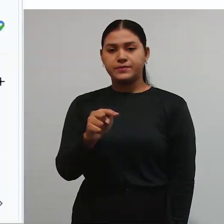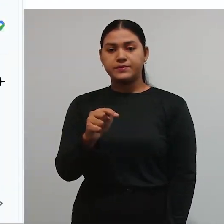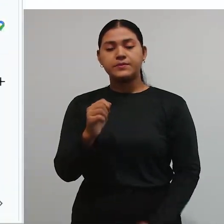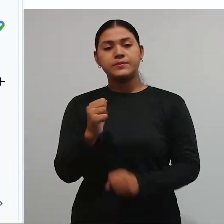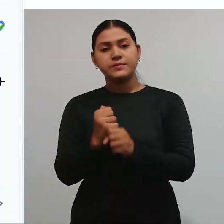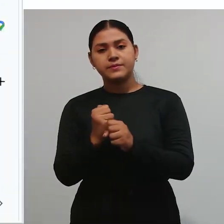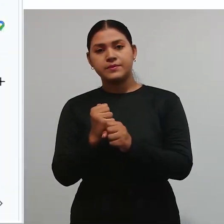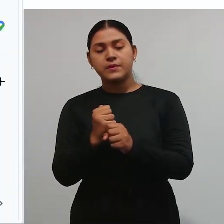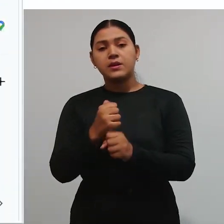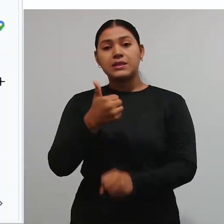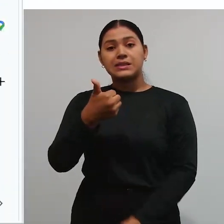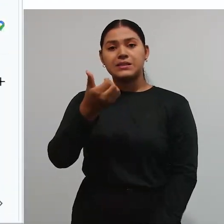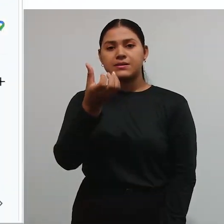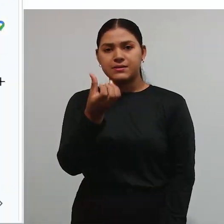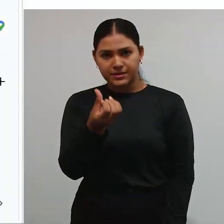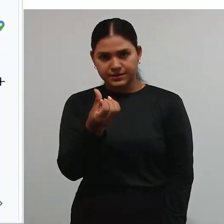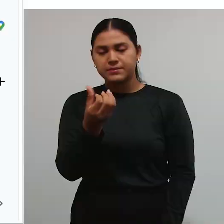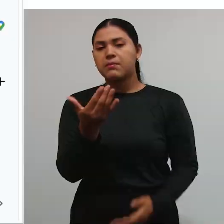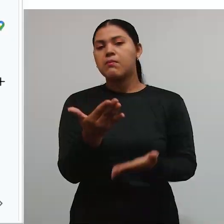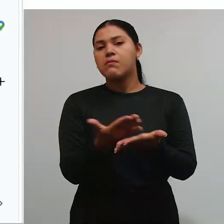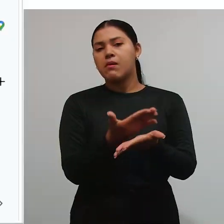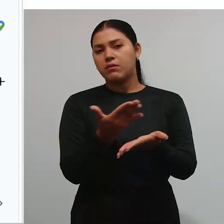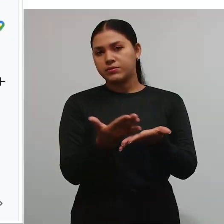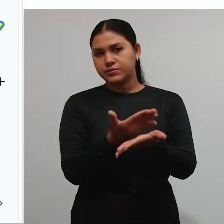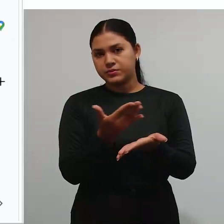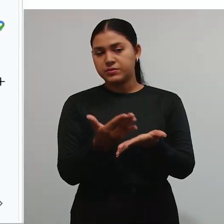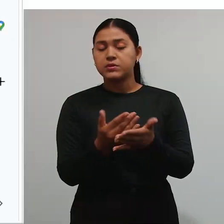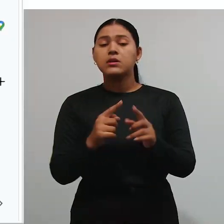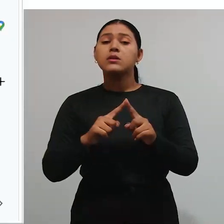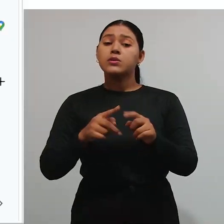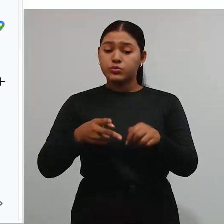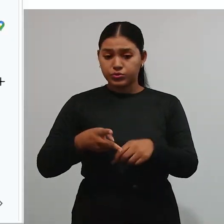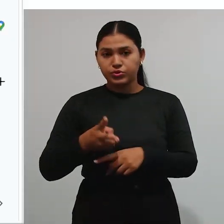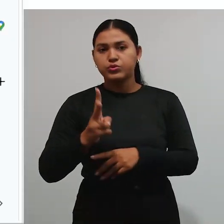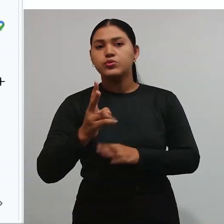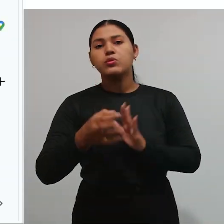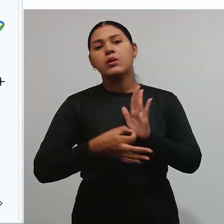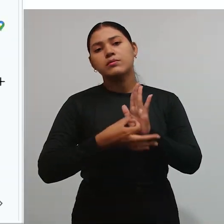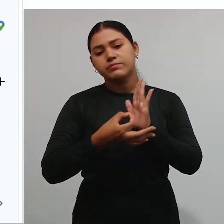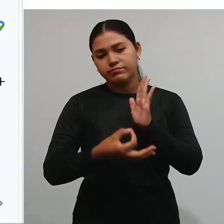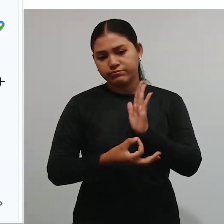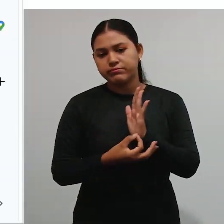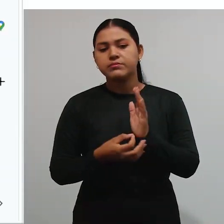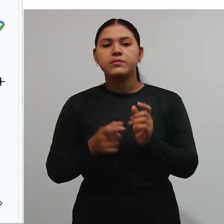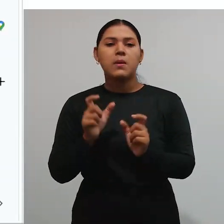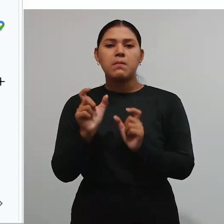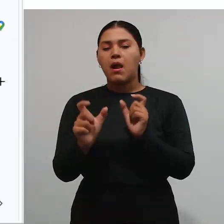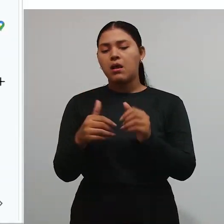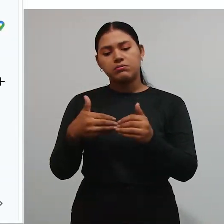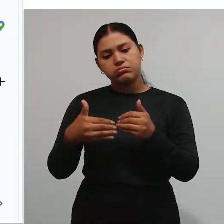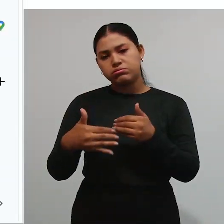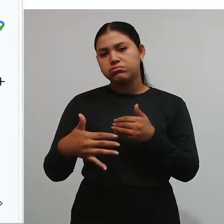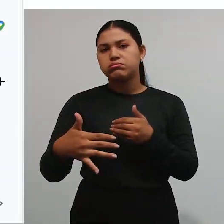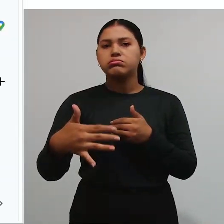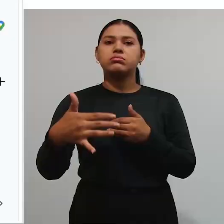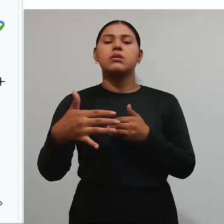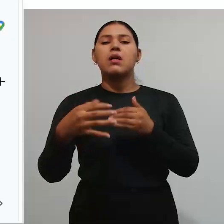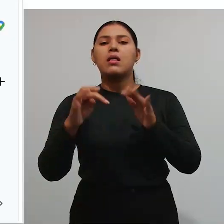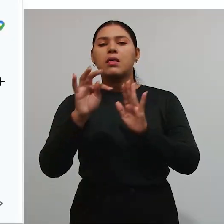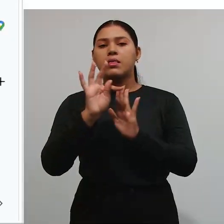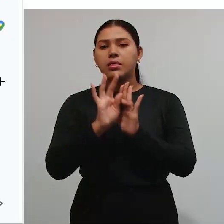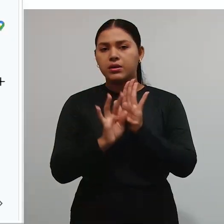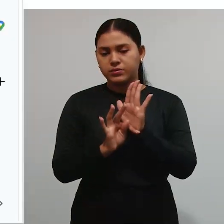16, fecha parênteses e continuo. Assim, né? Ponto, quando encerra